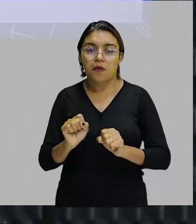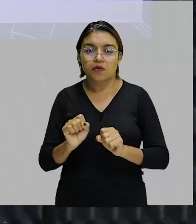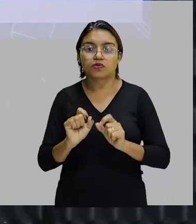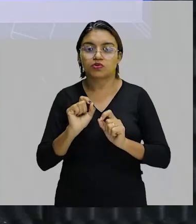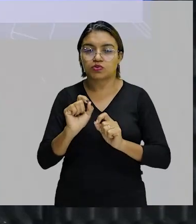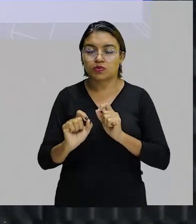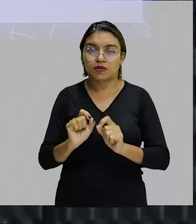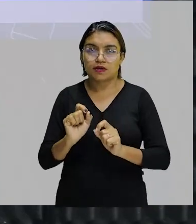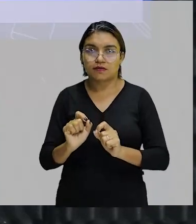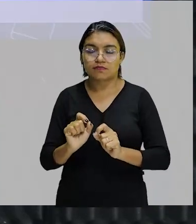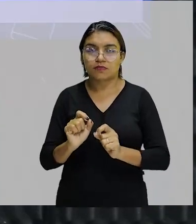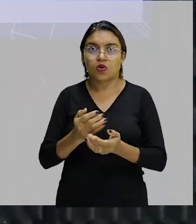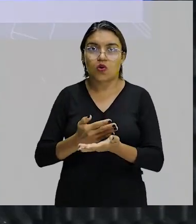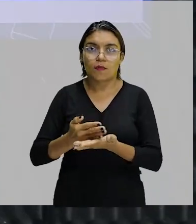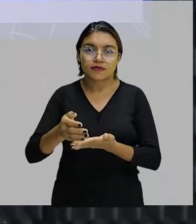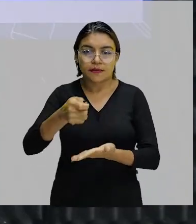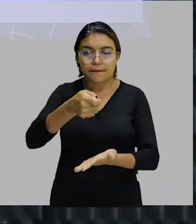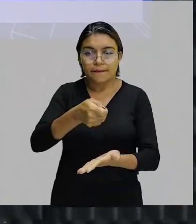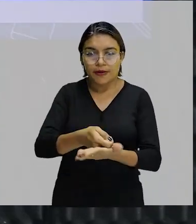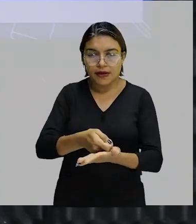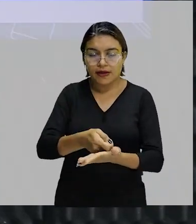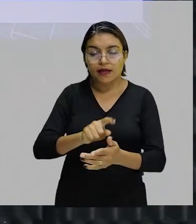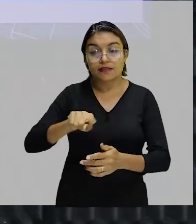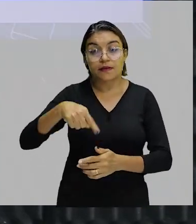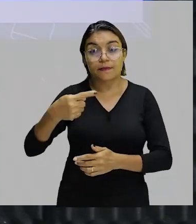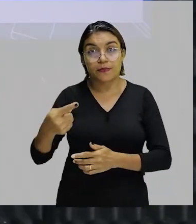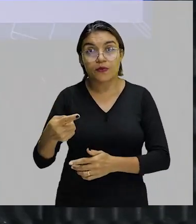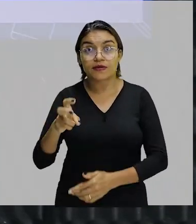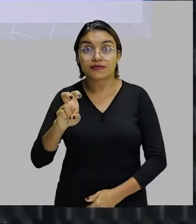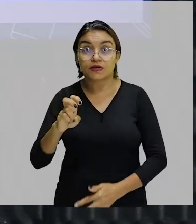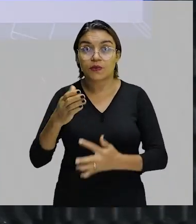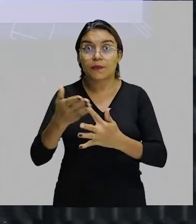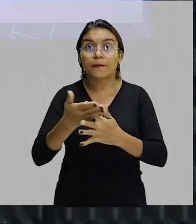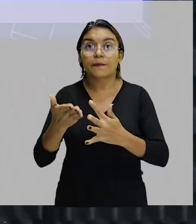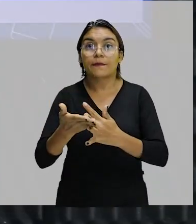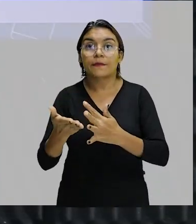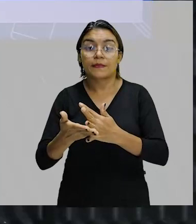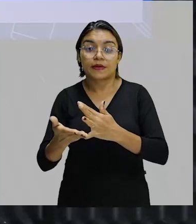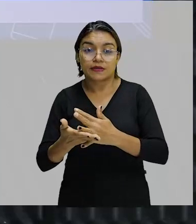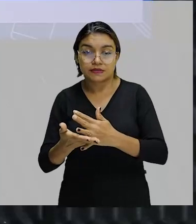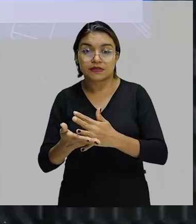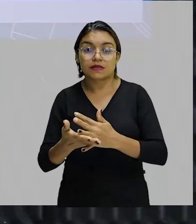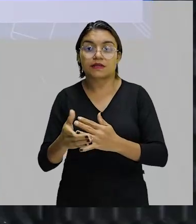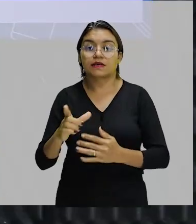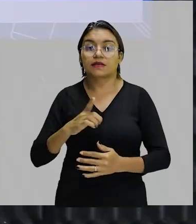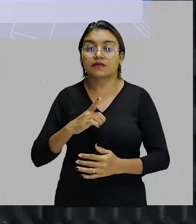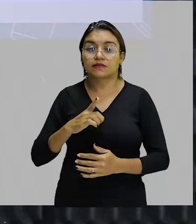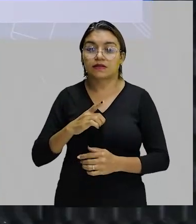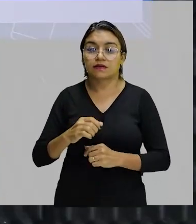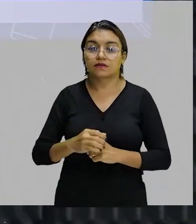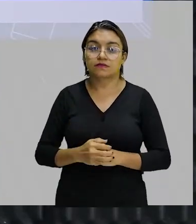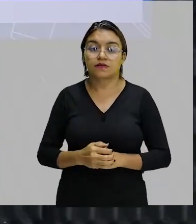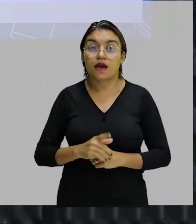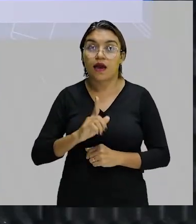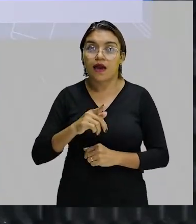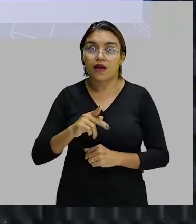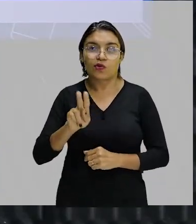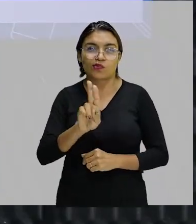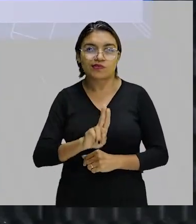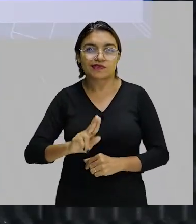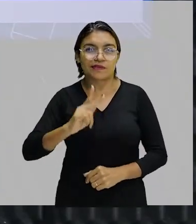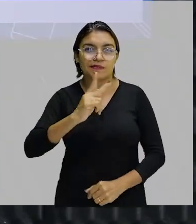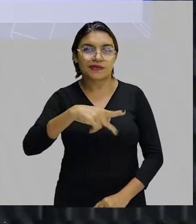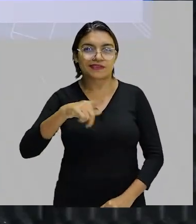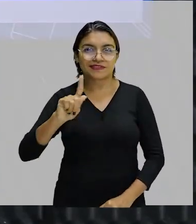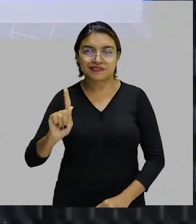adquirido dando-se uma entrada e o restante em 5 parcelas que se encontram em progressão